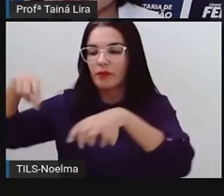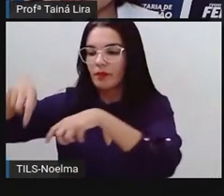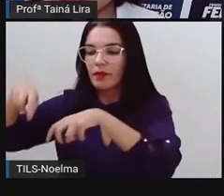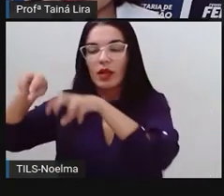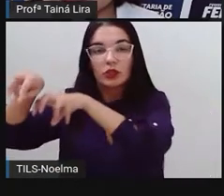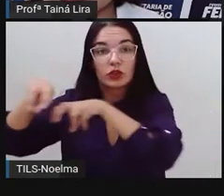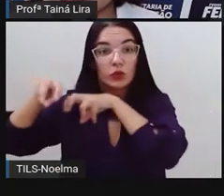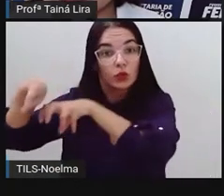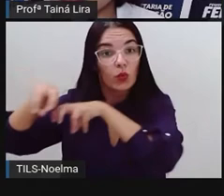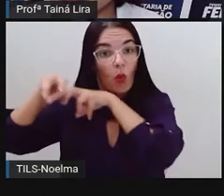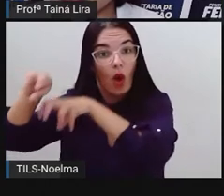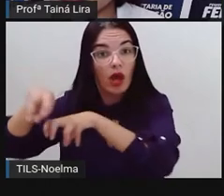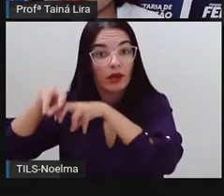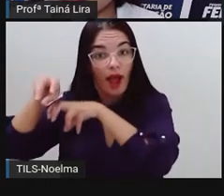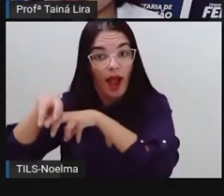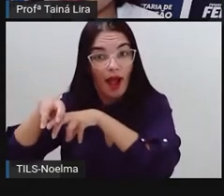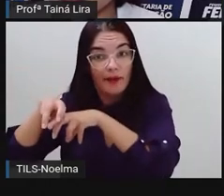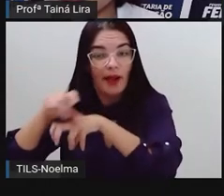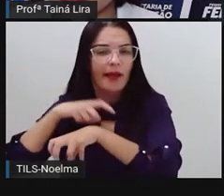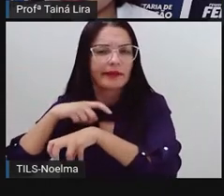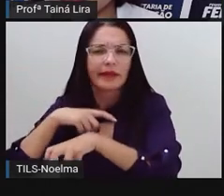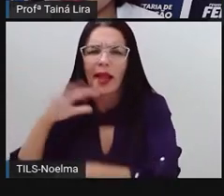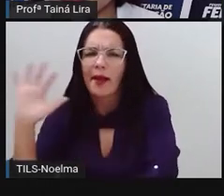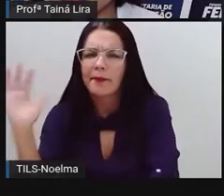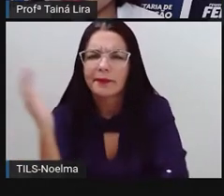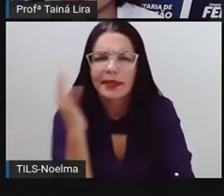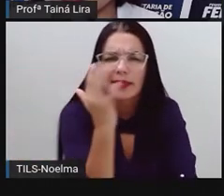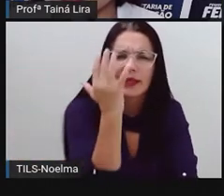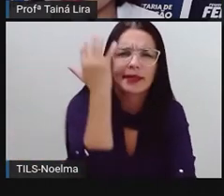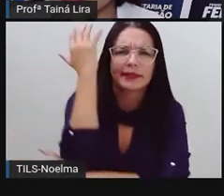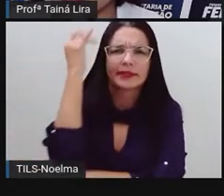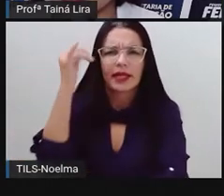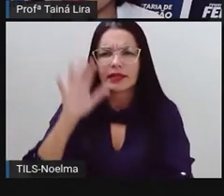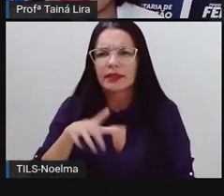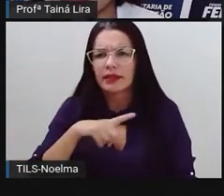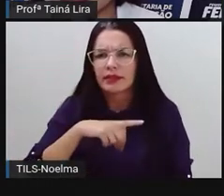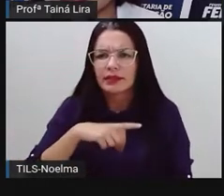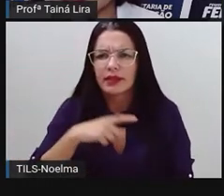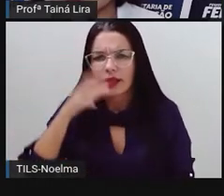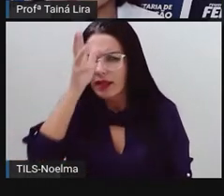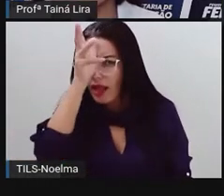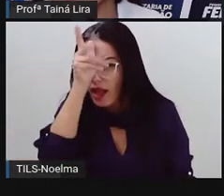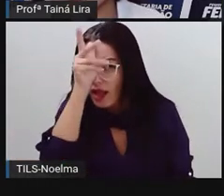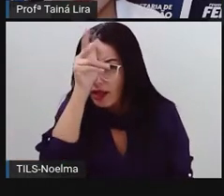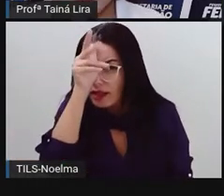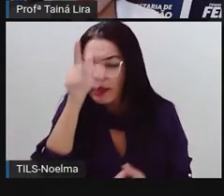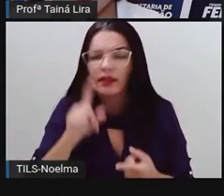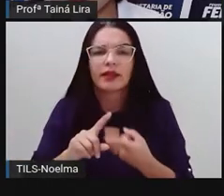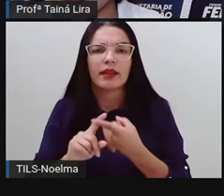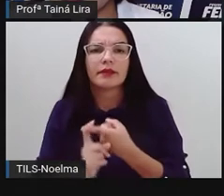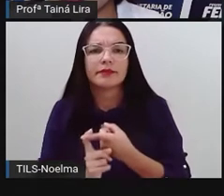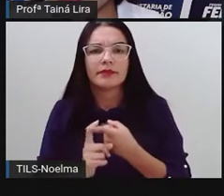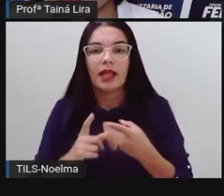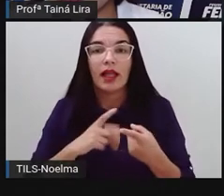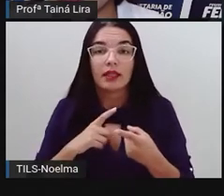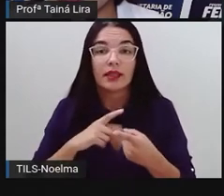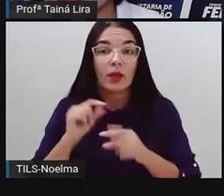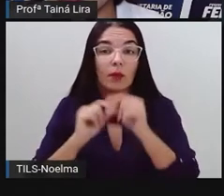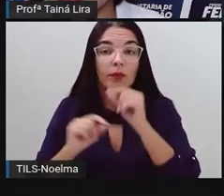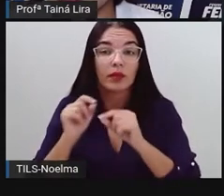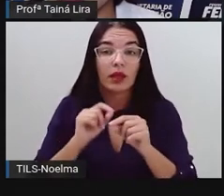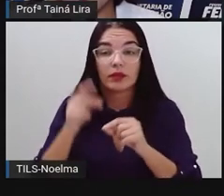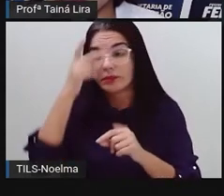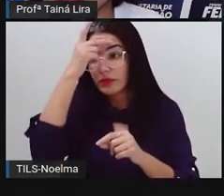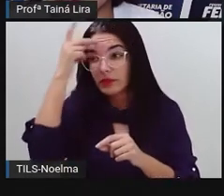que nós temos aqui a uma plantação a pessoa cuidando nós temos aqui o galinhas é o pecuarista